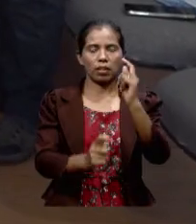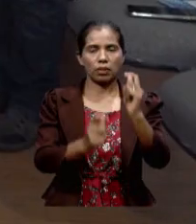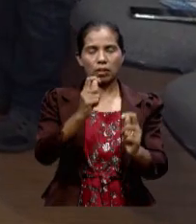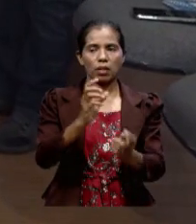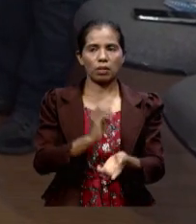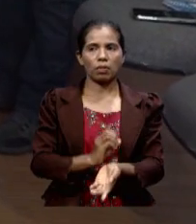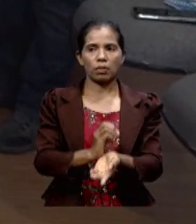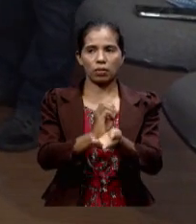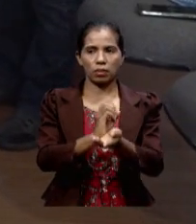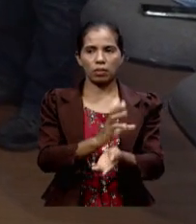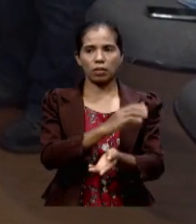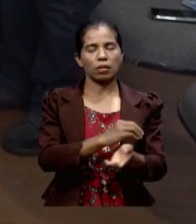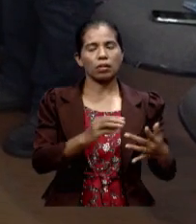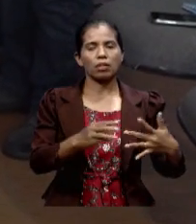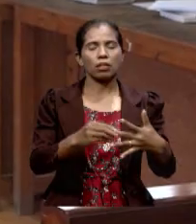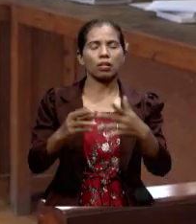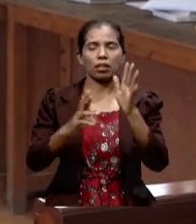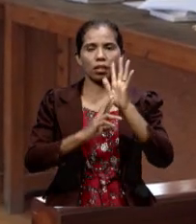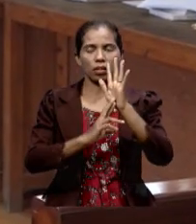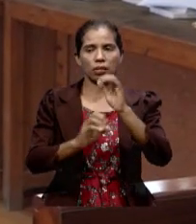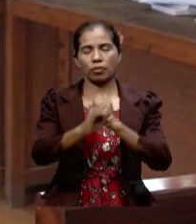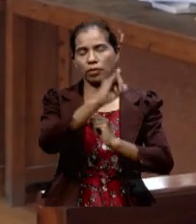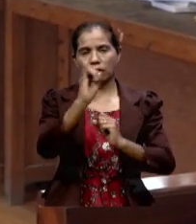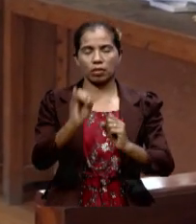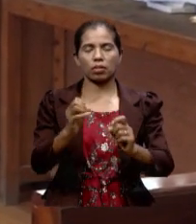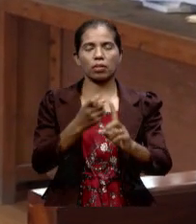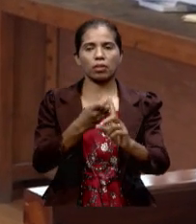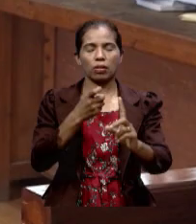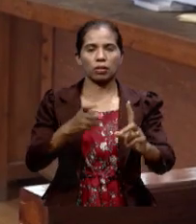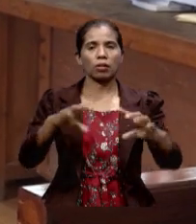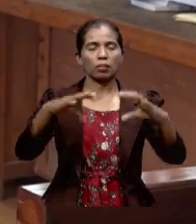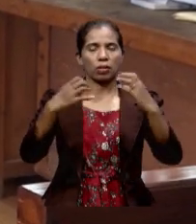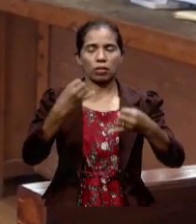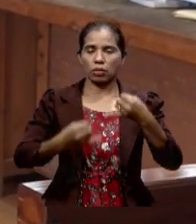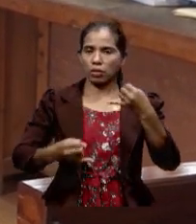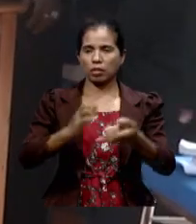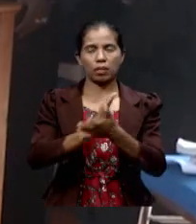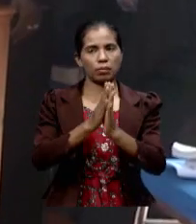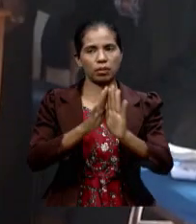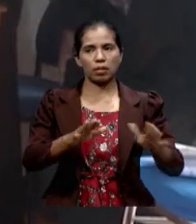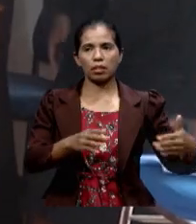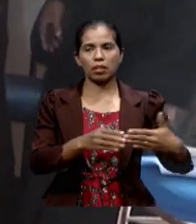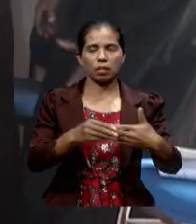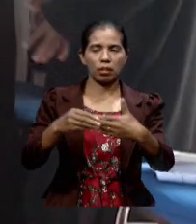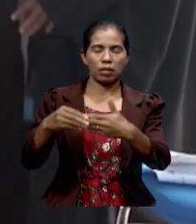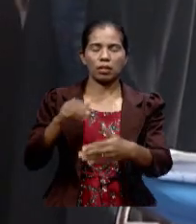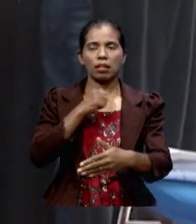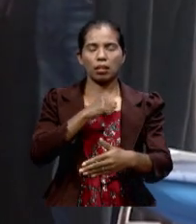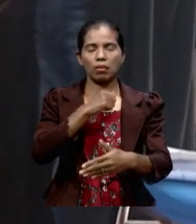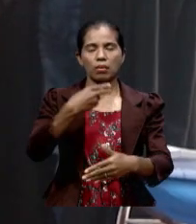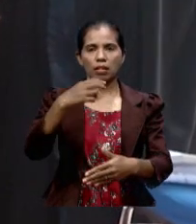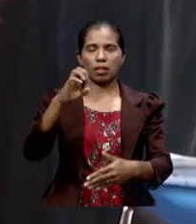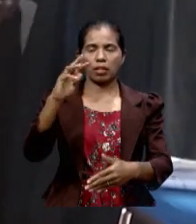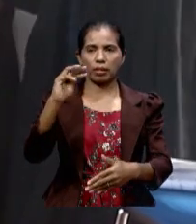ecusi ligado ao relatório investigação no se comissão justiça e paz liderado no se padre Hermínio Gonçalves ba